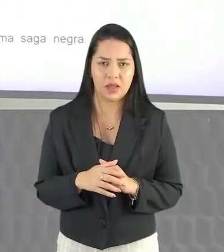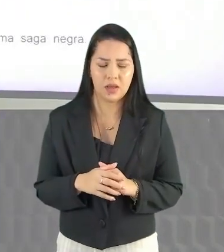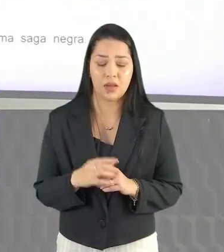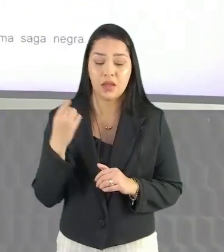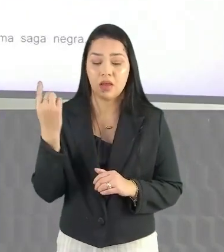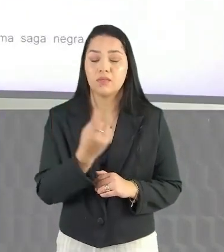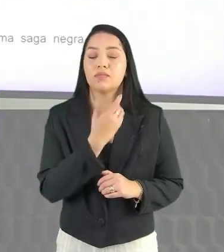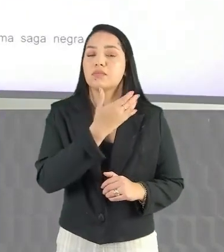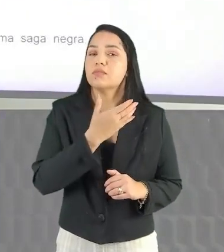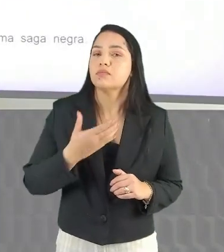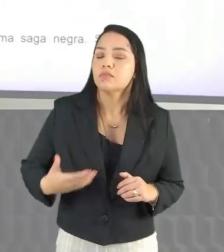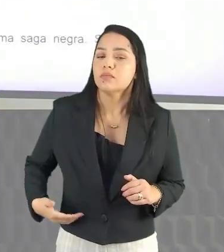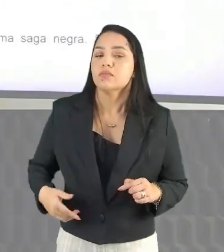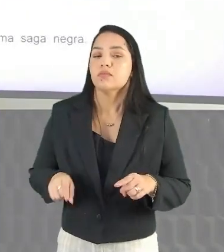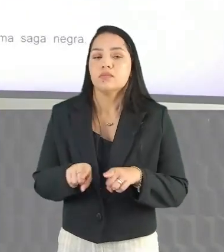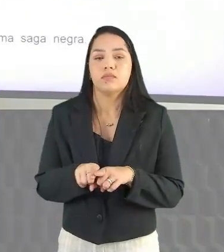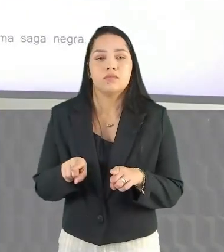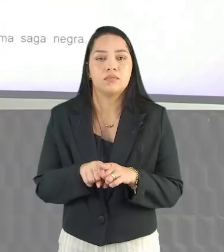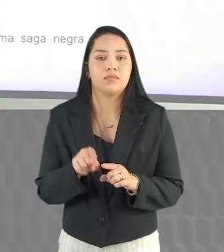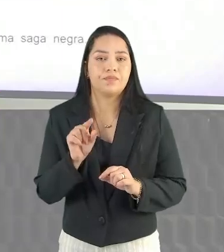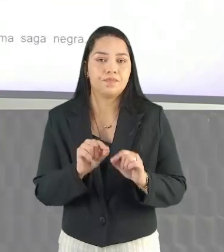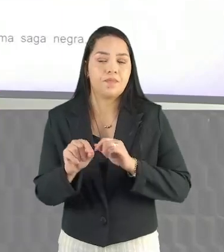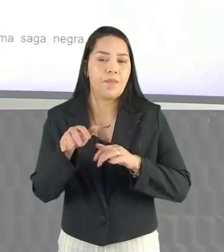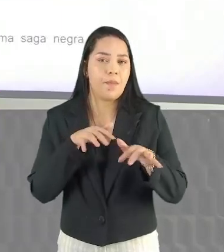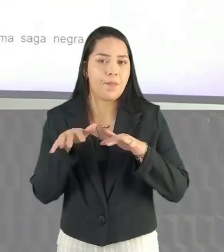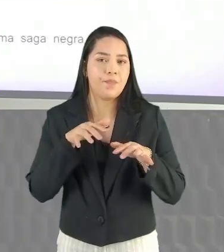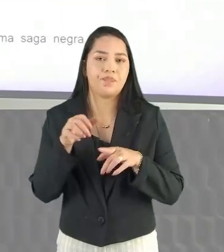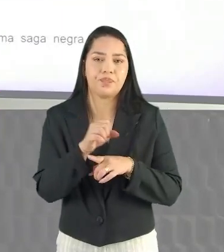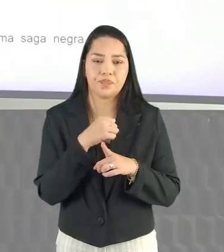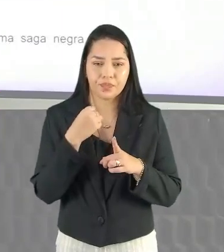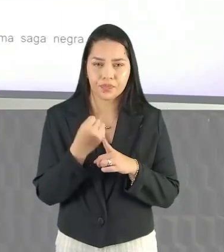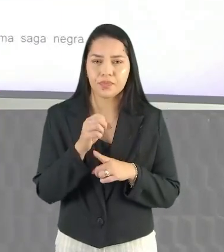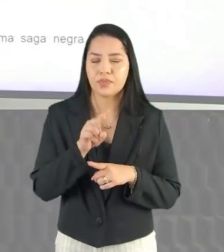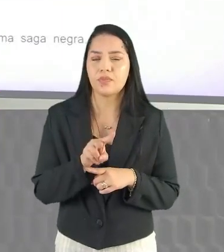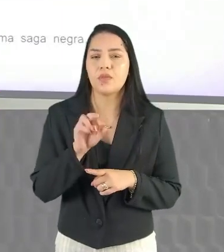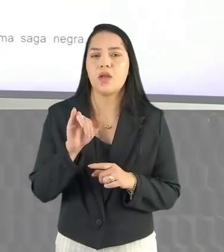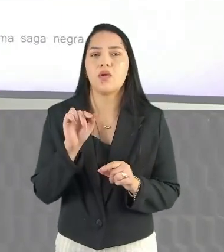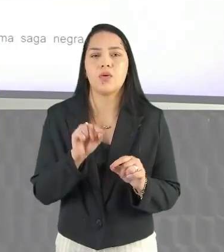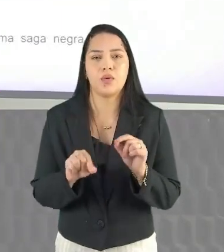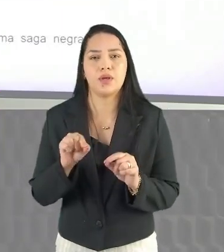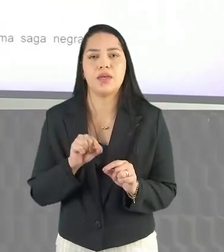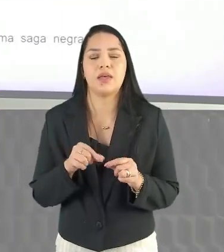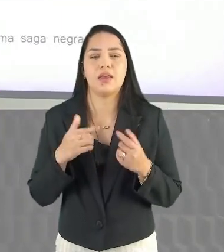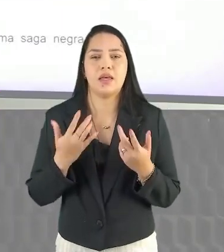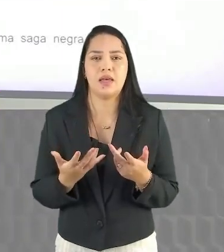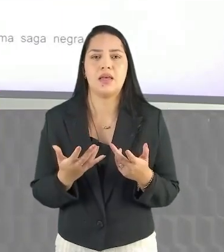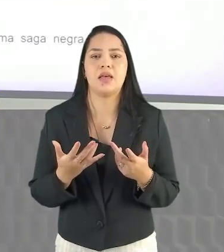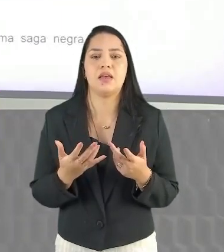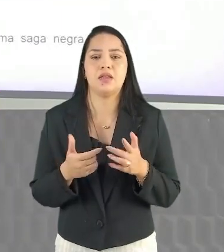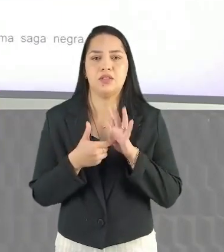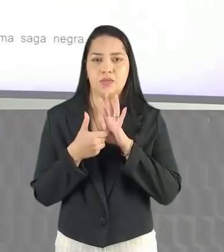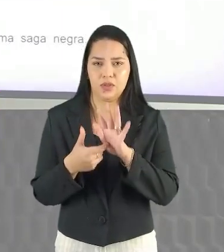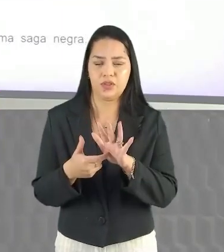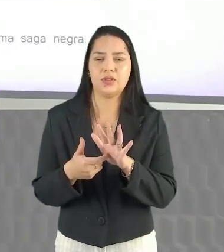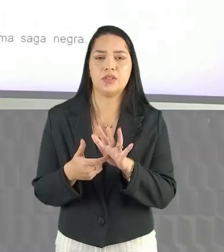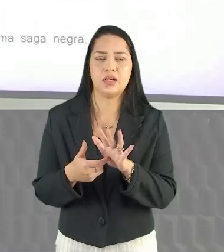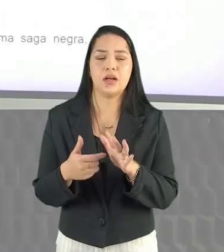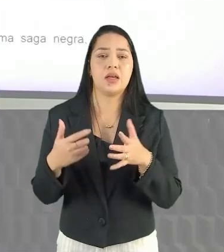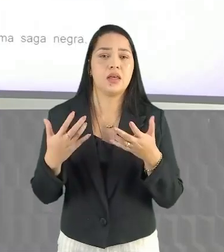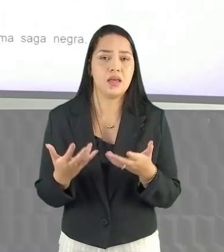nossa República, e aí é uma dos movimentos sociais que vão ser, né, que vão, assim, de enfrentar,